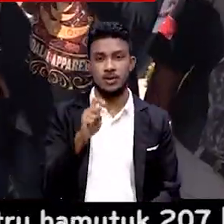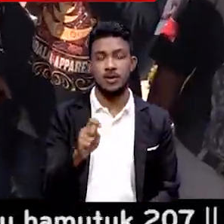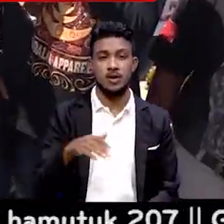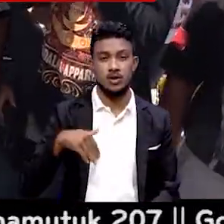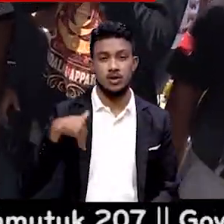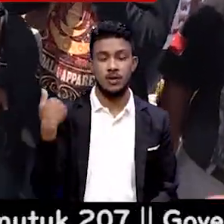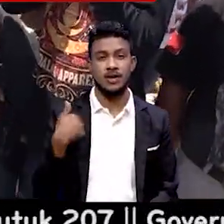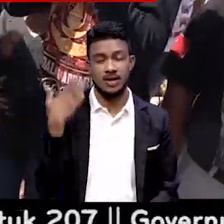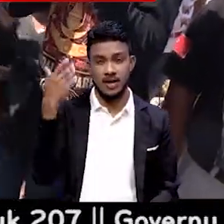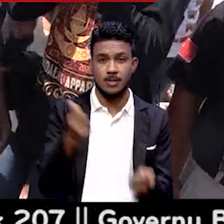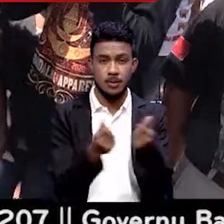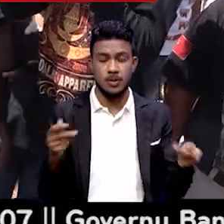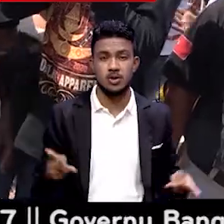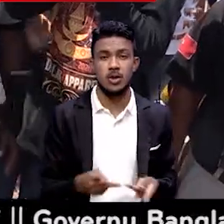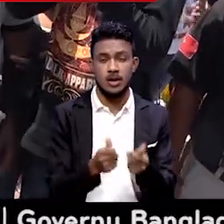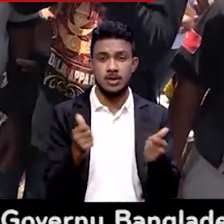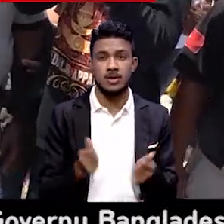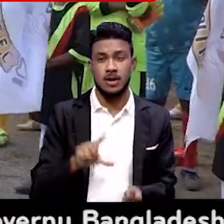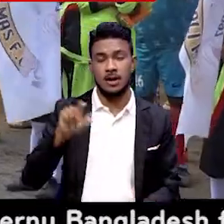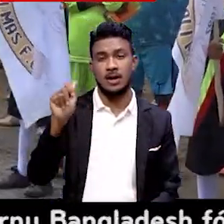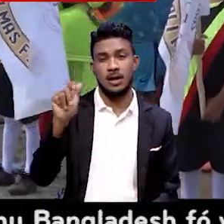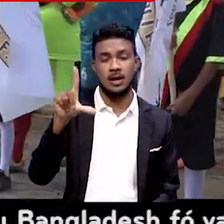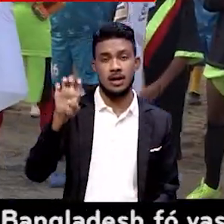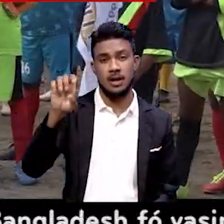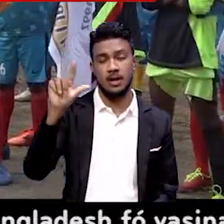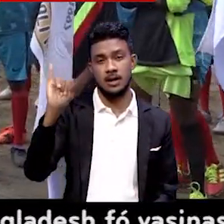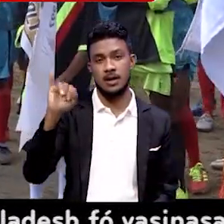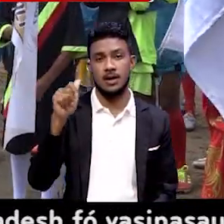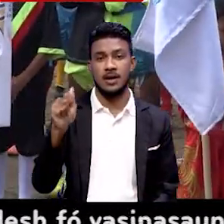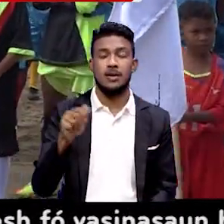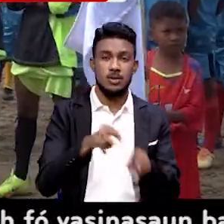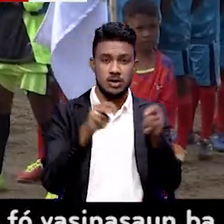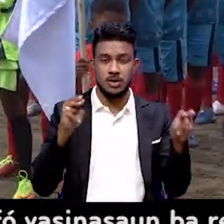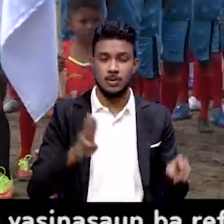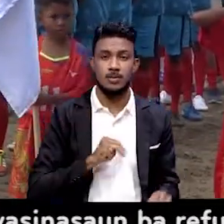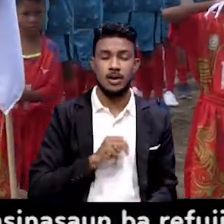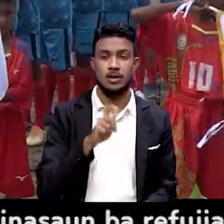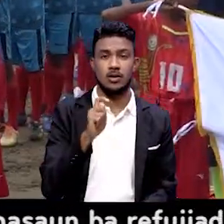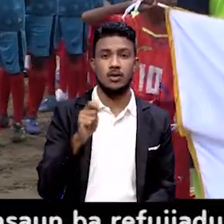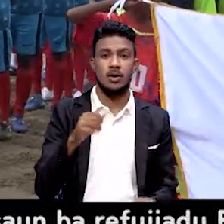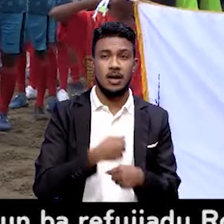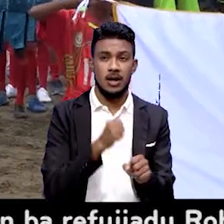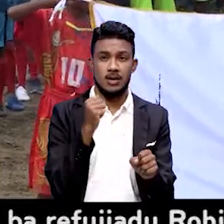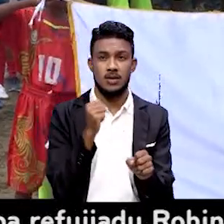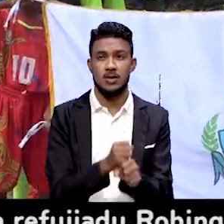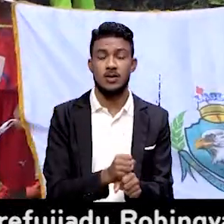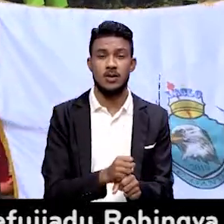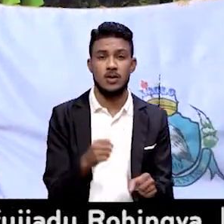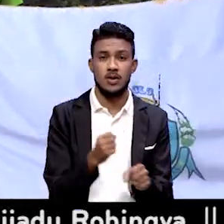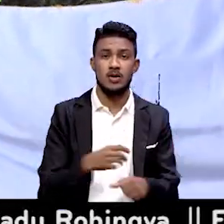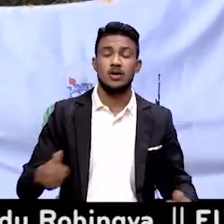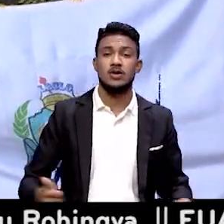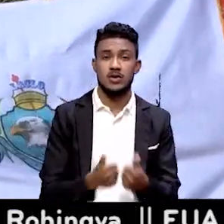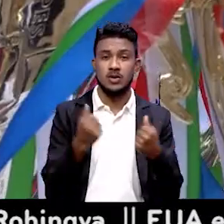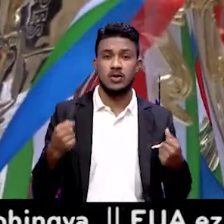Juventude posto administrativo Lalea município Manatuto cria jogo futebol honaran Copa Dom Martinho da Costa Lopes atufo homenagem ba